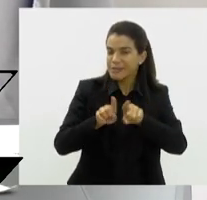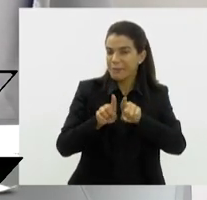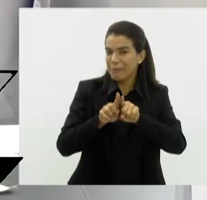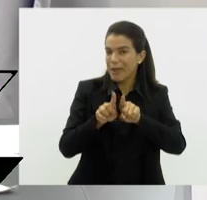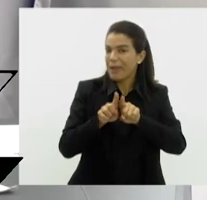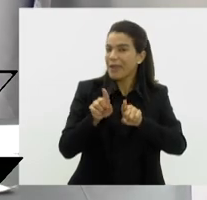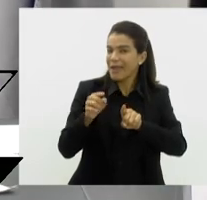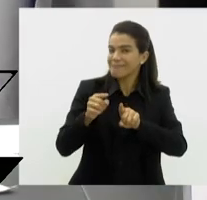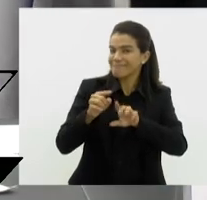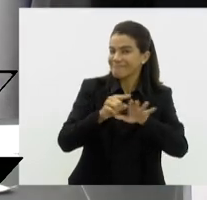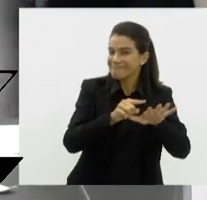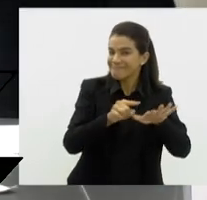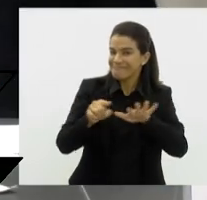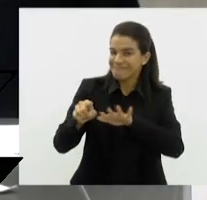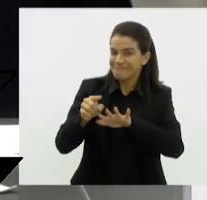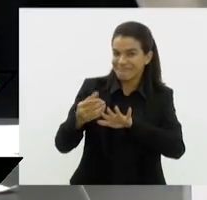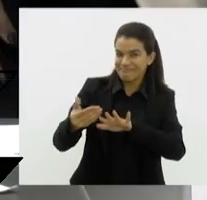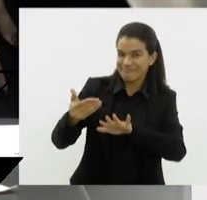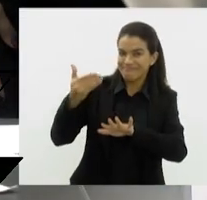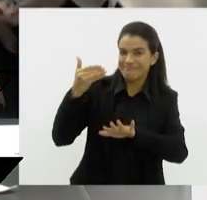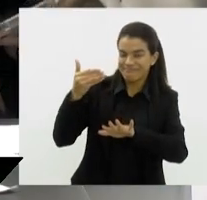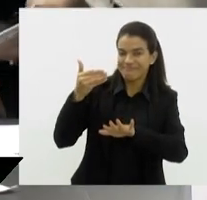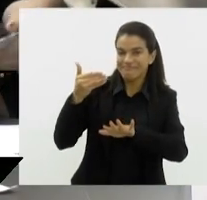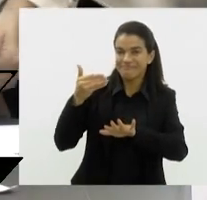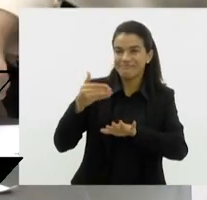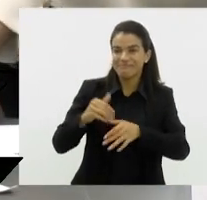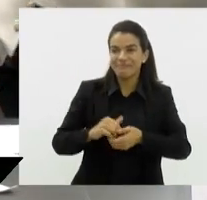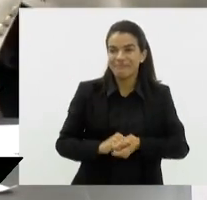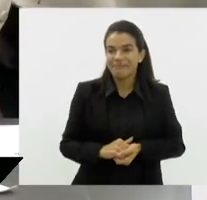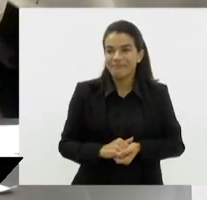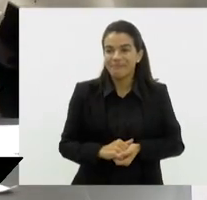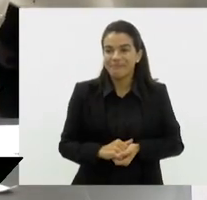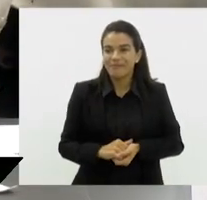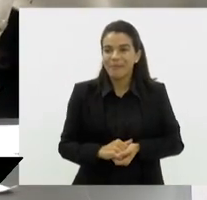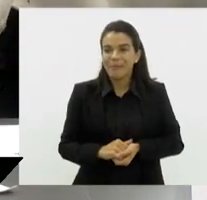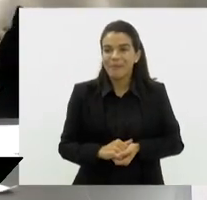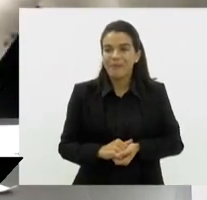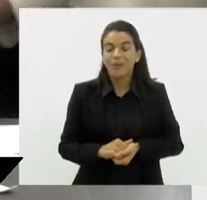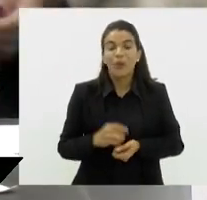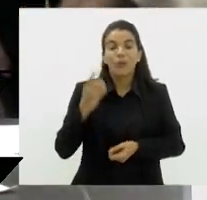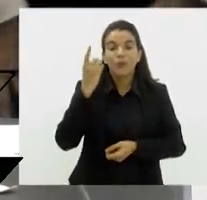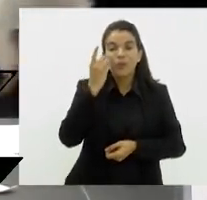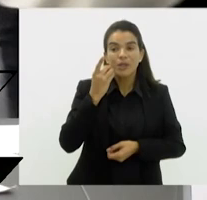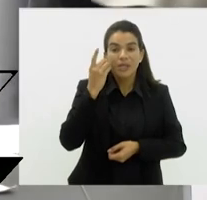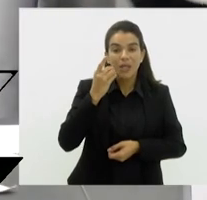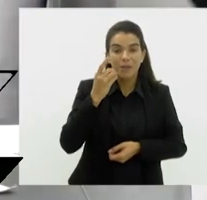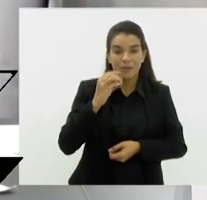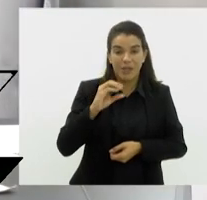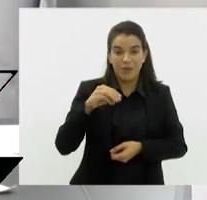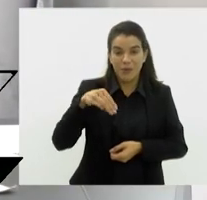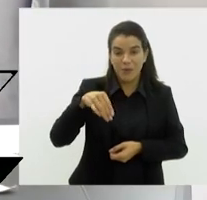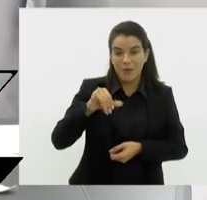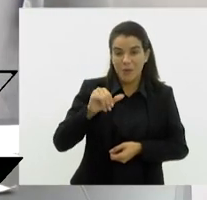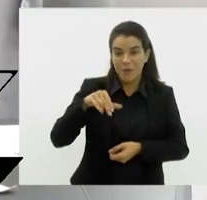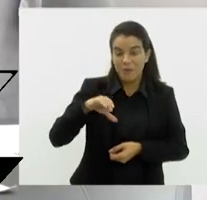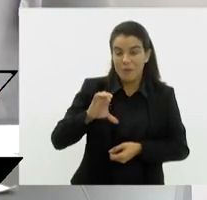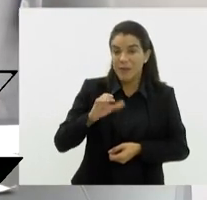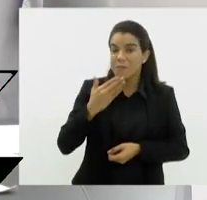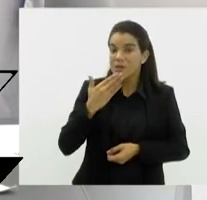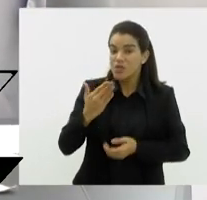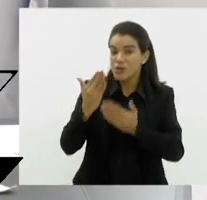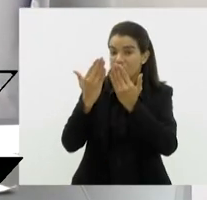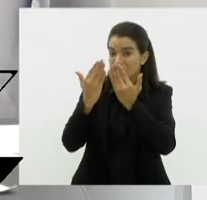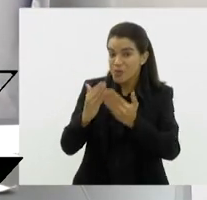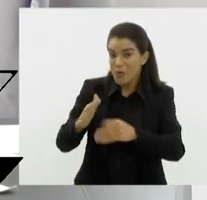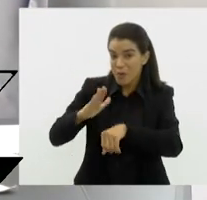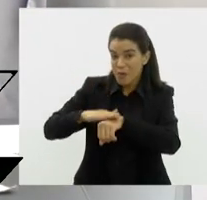disso foi na sessão passada, ou antepenúltima sessão, que o deputado Carlos Mink pediu vista de um projeto